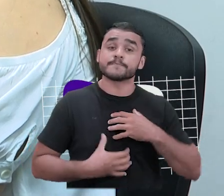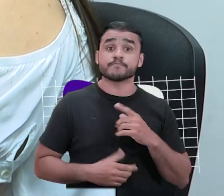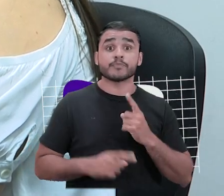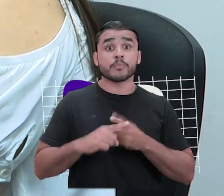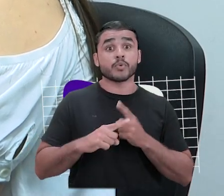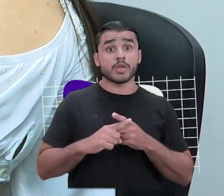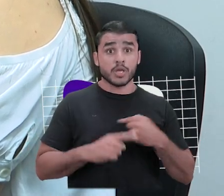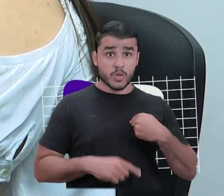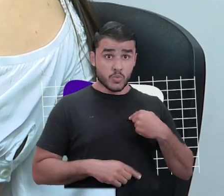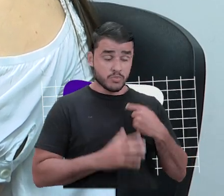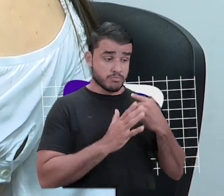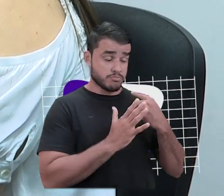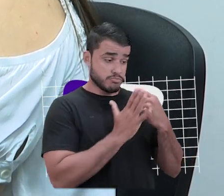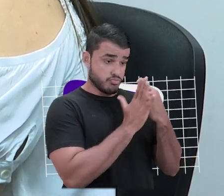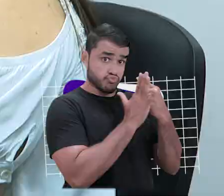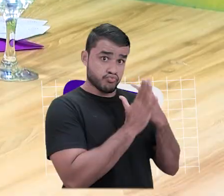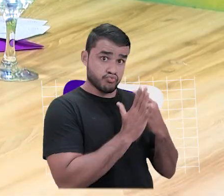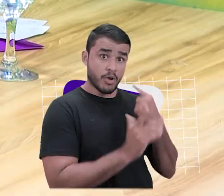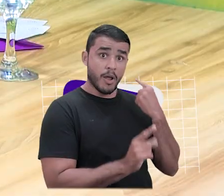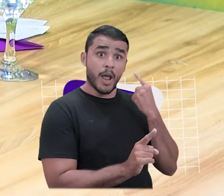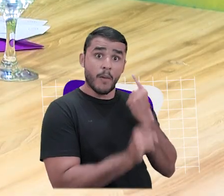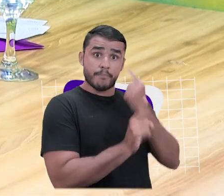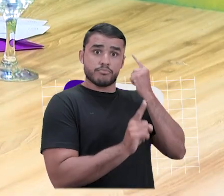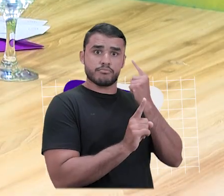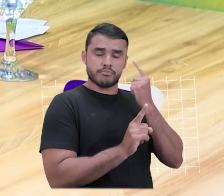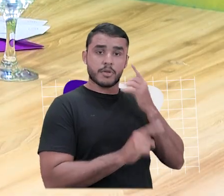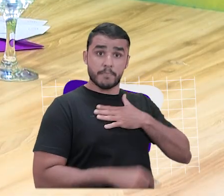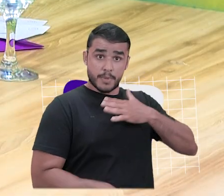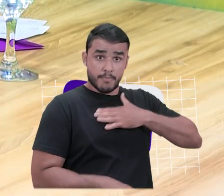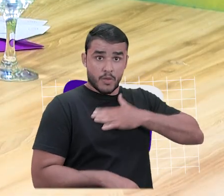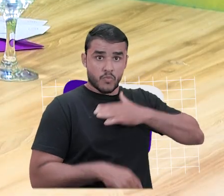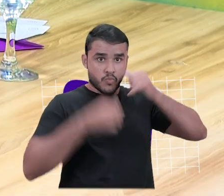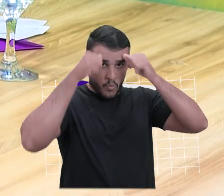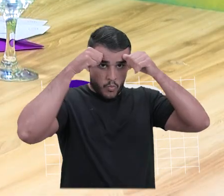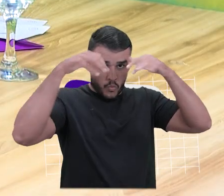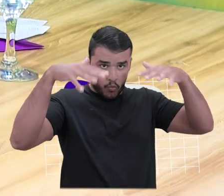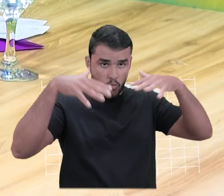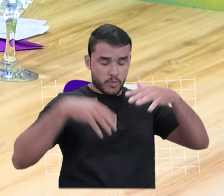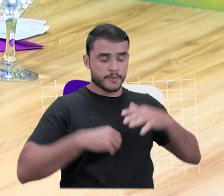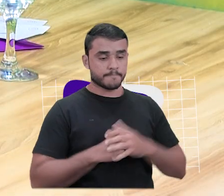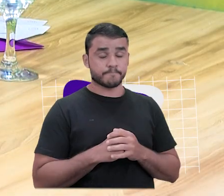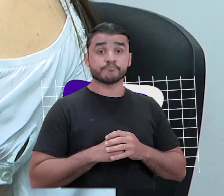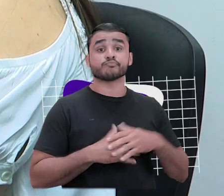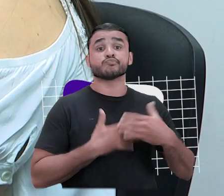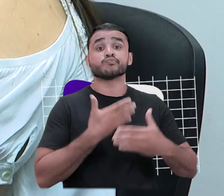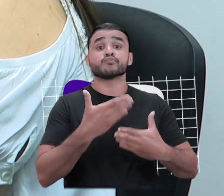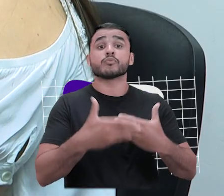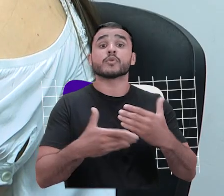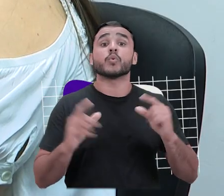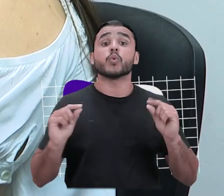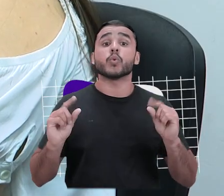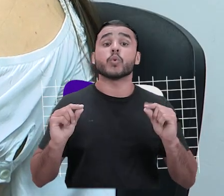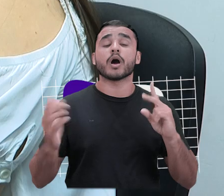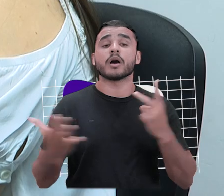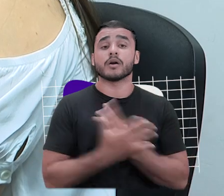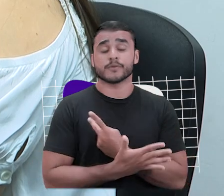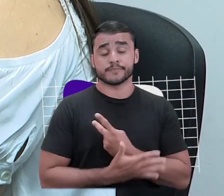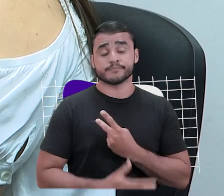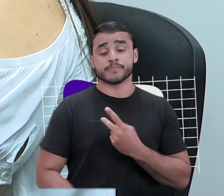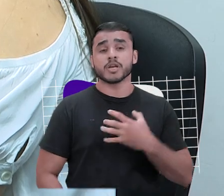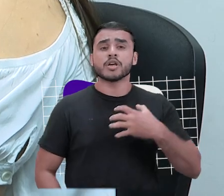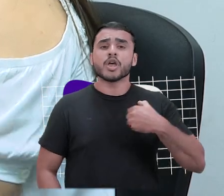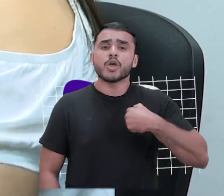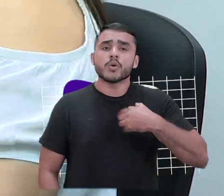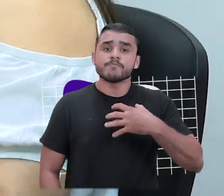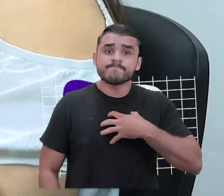diagnóstico, né, do autismo. Do meu diagnóstico de autismo, até acho que eu me